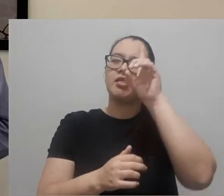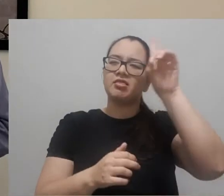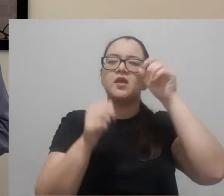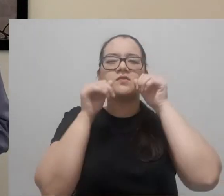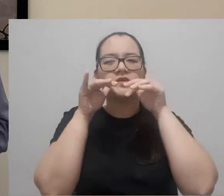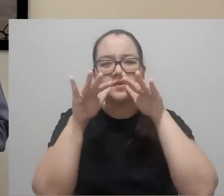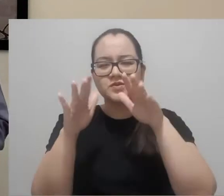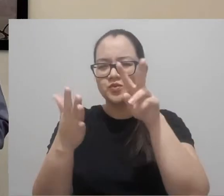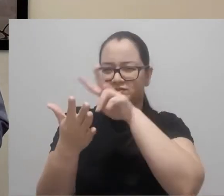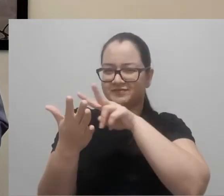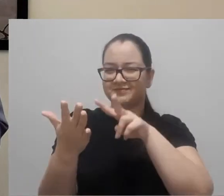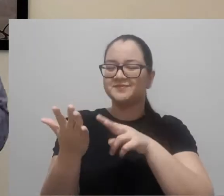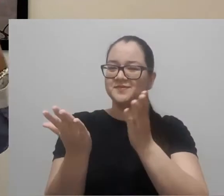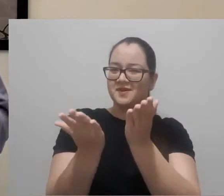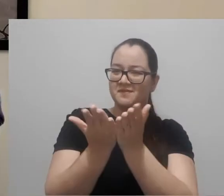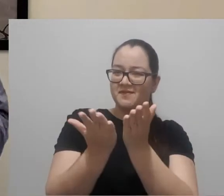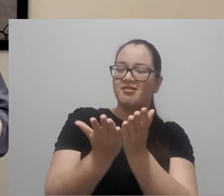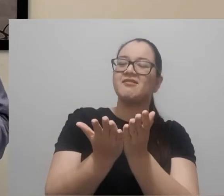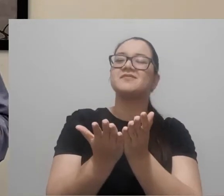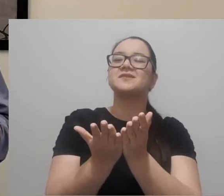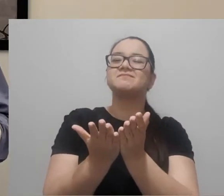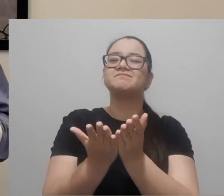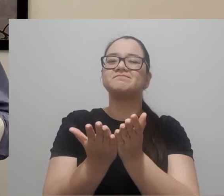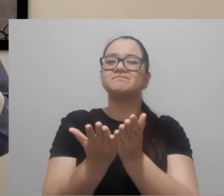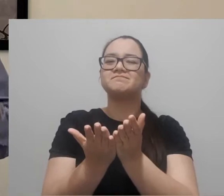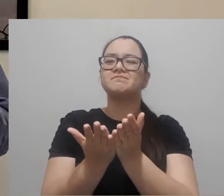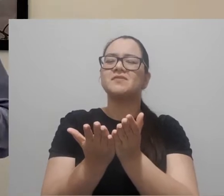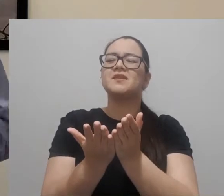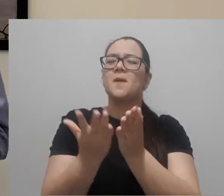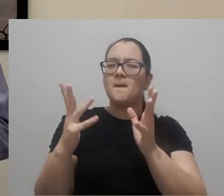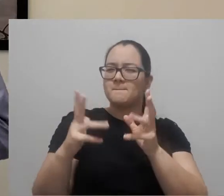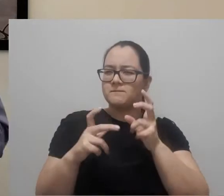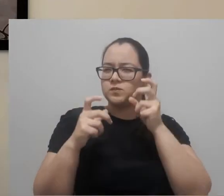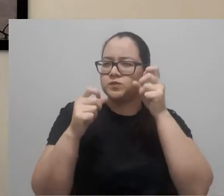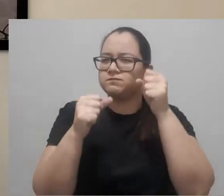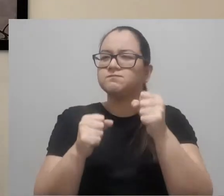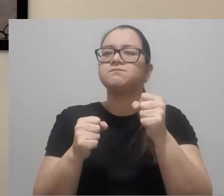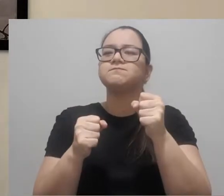leitura da sua palavra, que esta palavra poderosa,